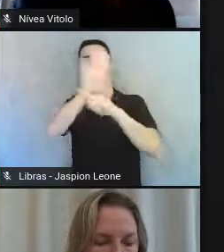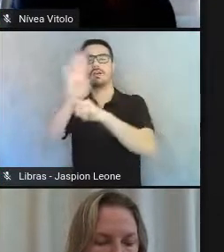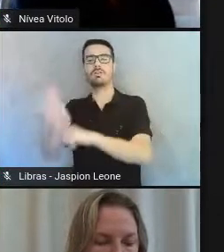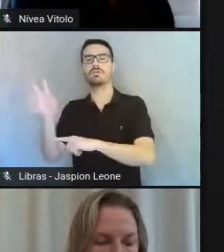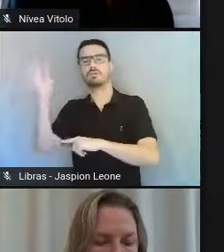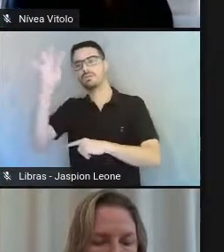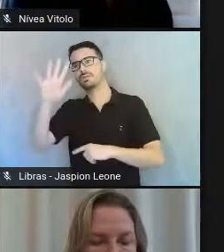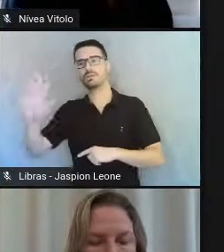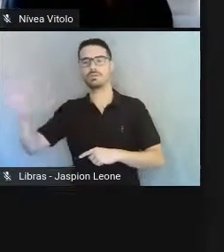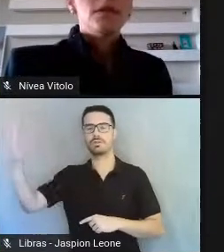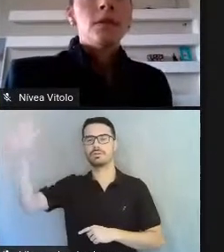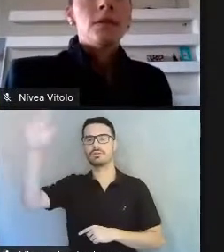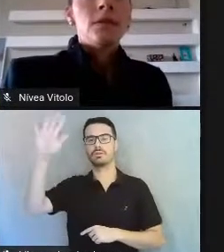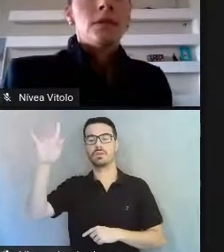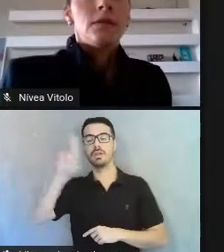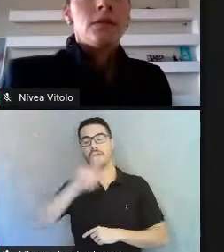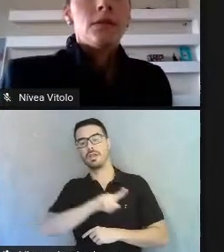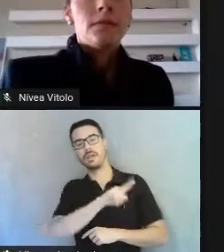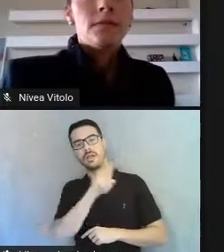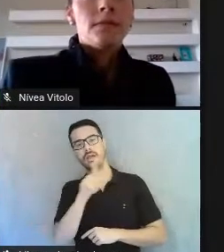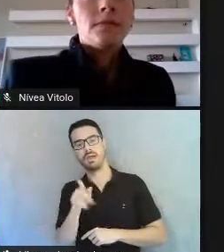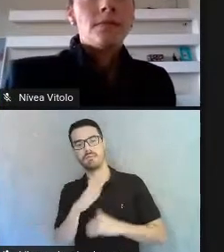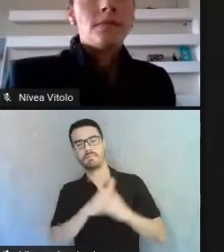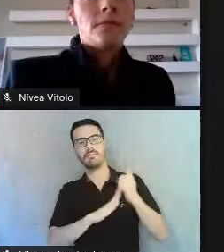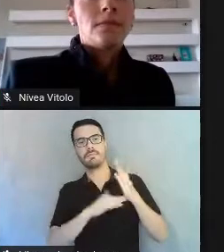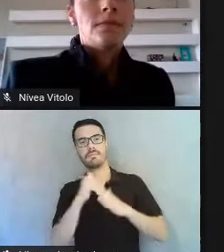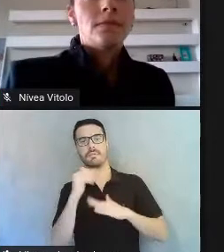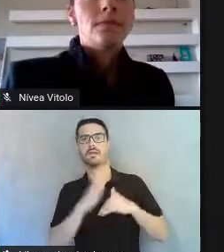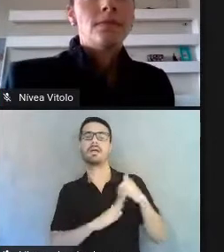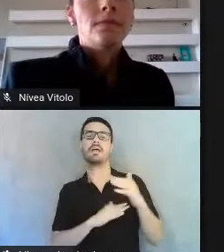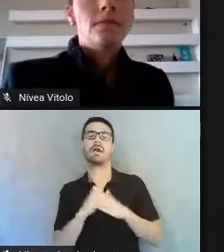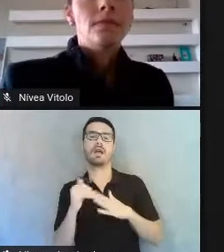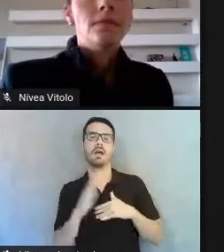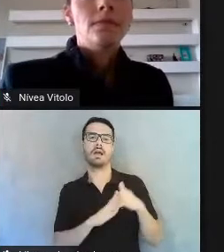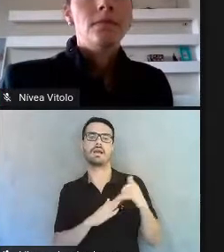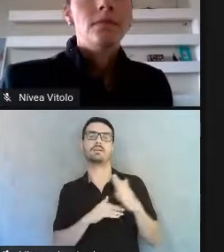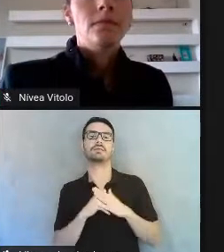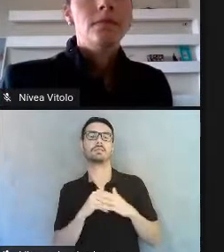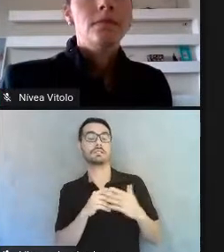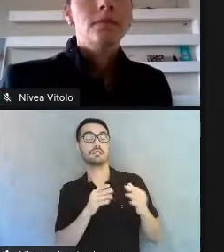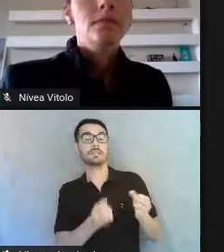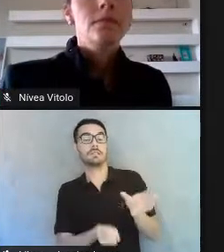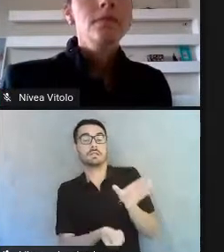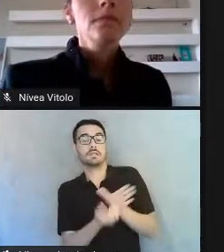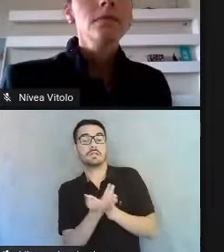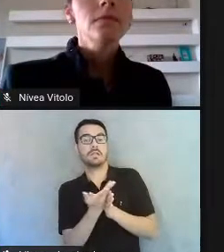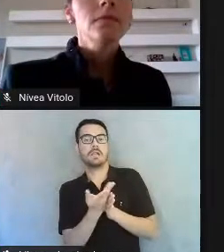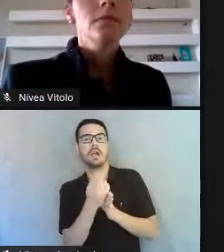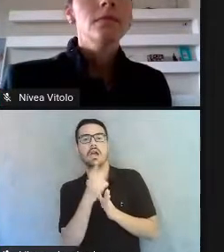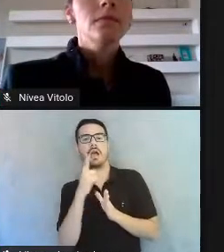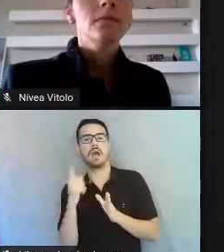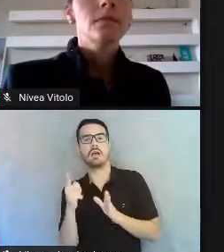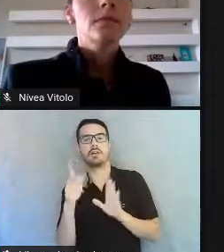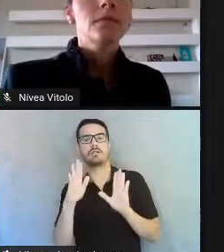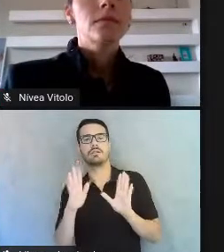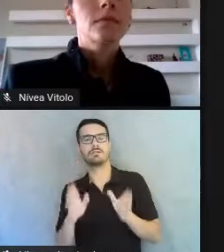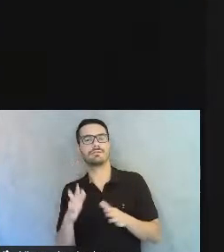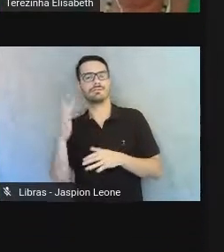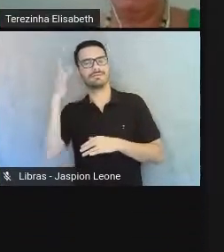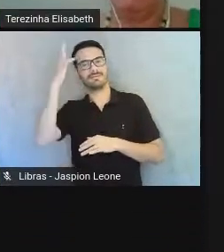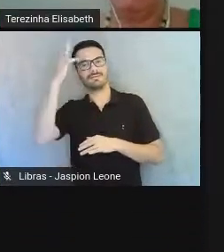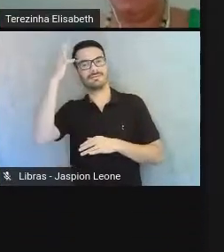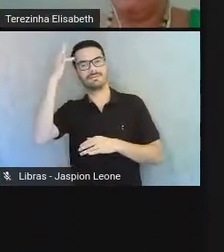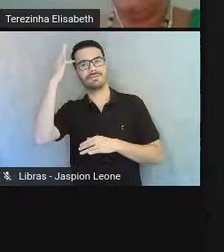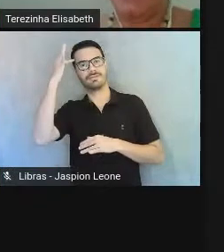que é a criadora com relação a uma forma de teoria. Então, o filósofo já está